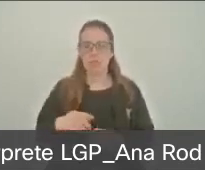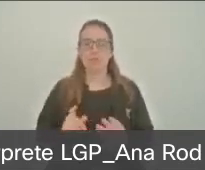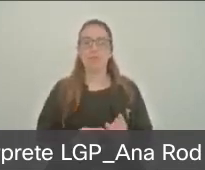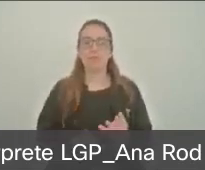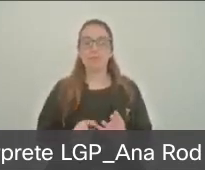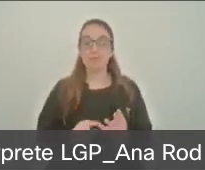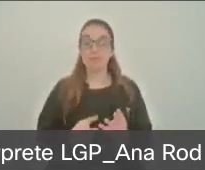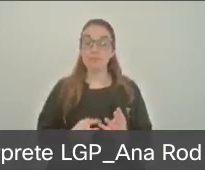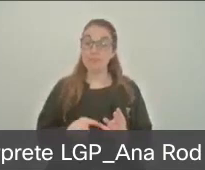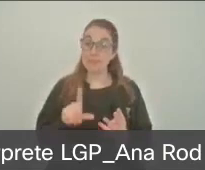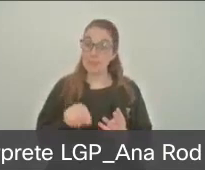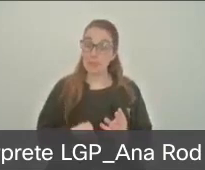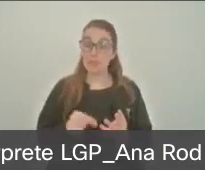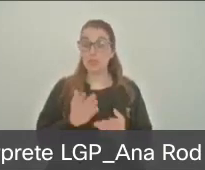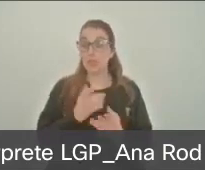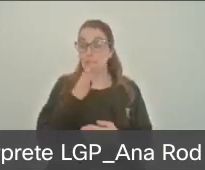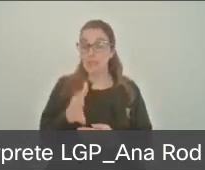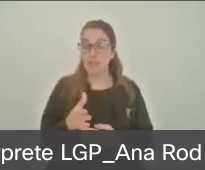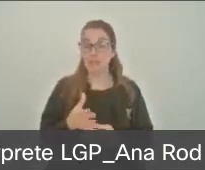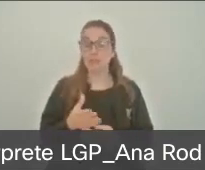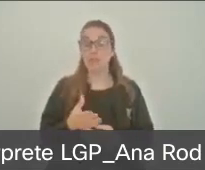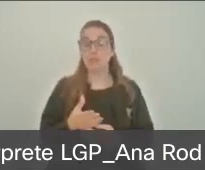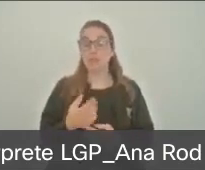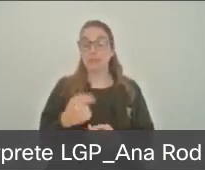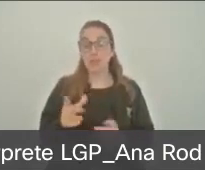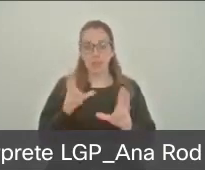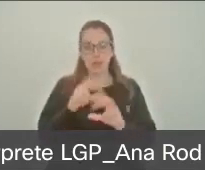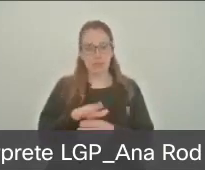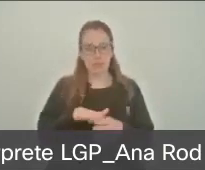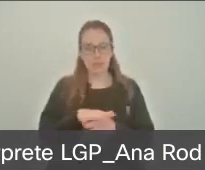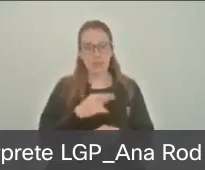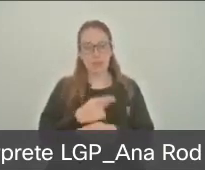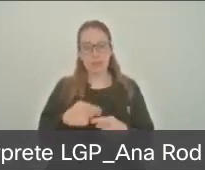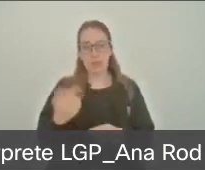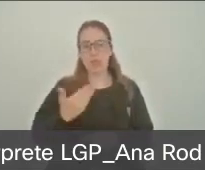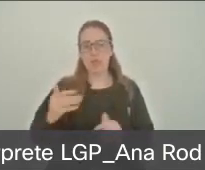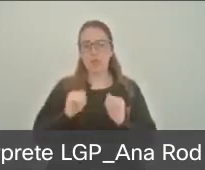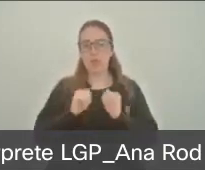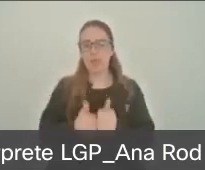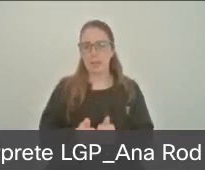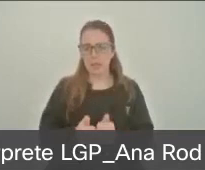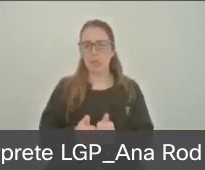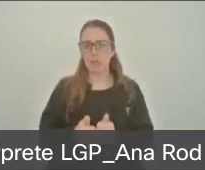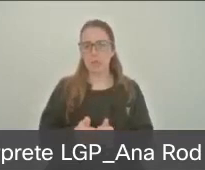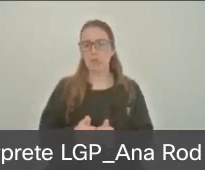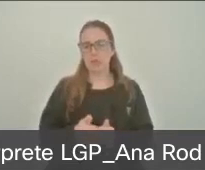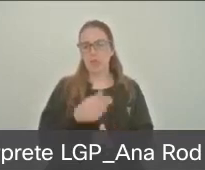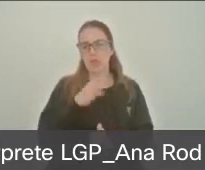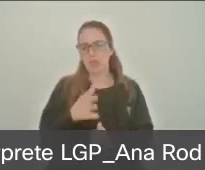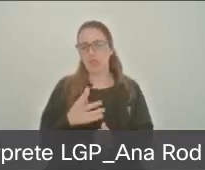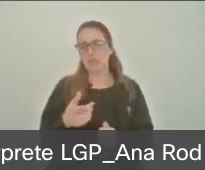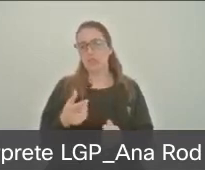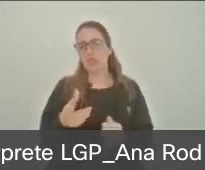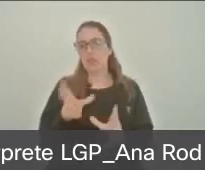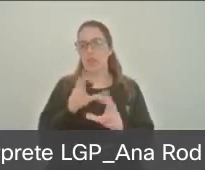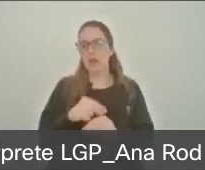fechar esta segunda perspectiva, tem que ver com a circunstância de o direito ao acompanhamento ter sido consagrado pela primeira vez na nova Lei de Bases